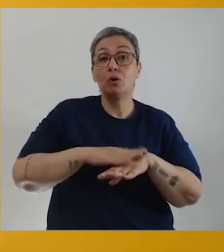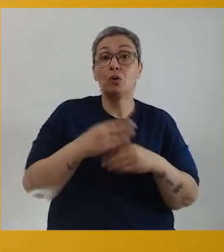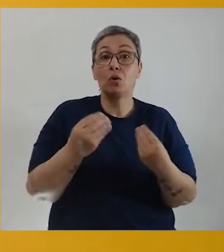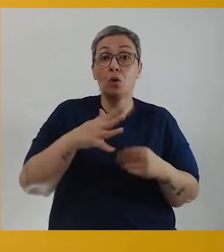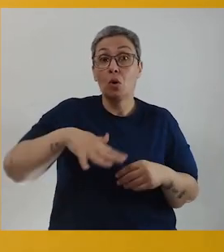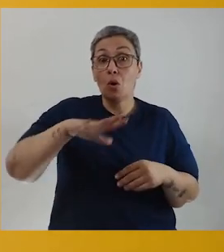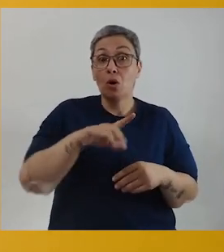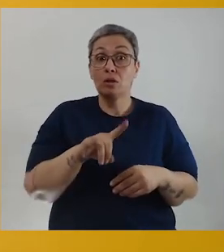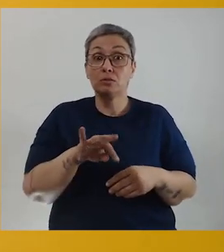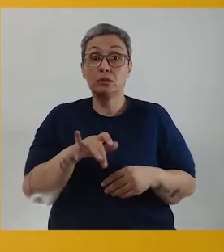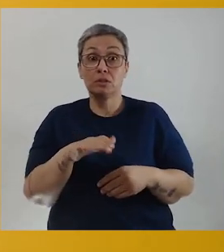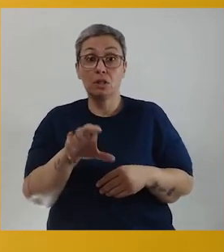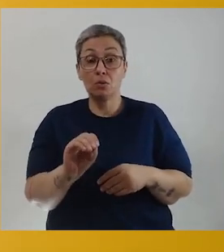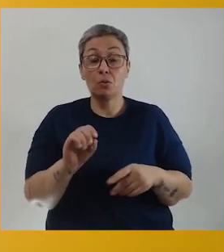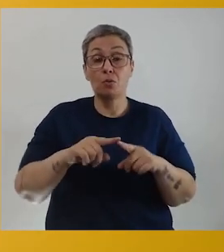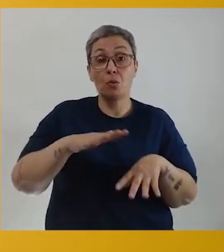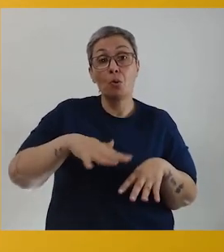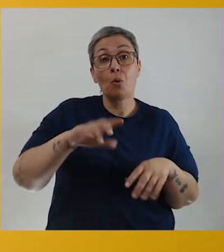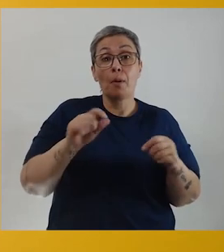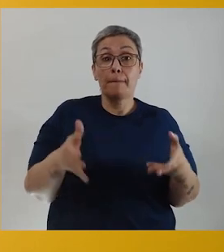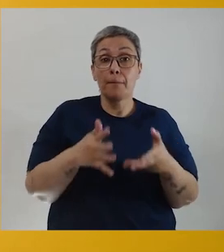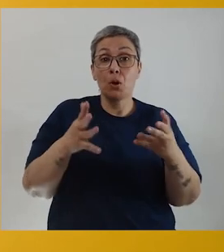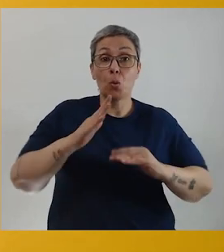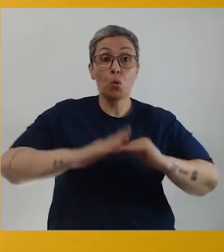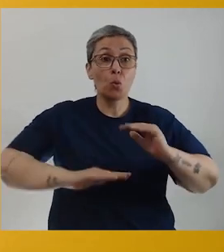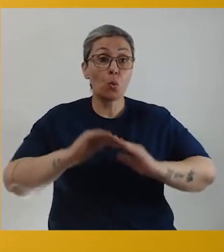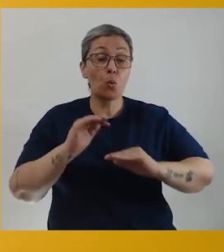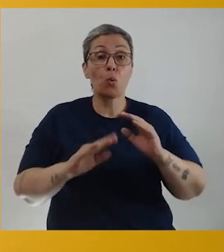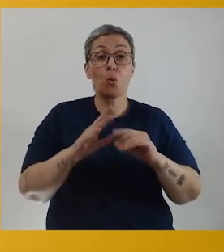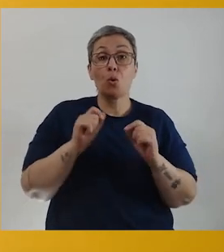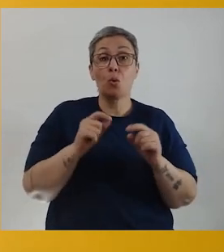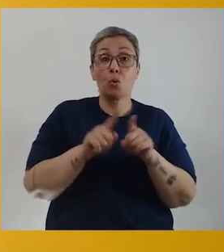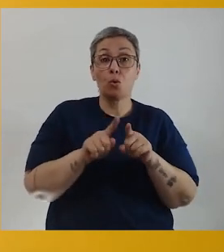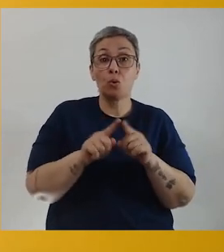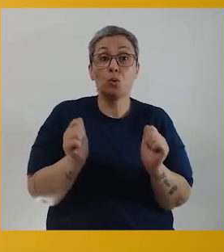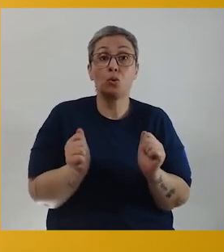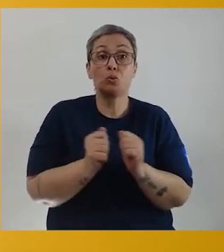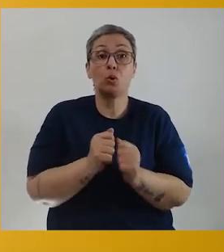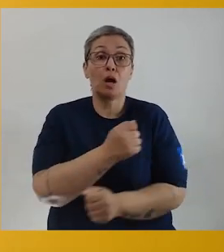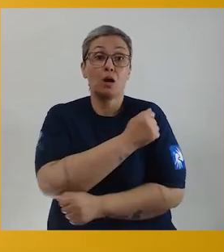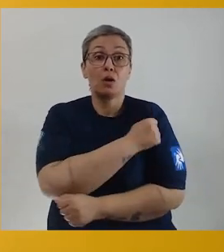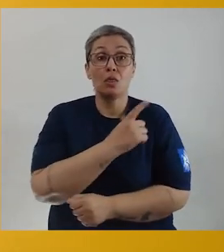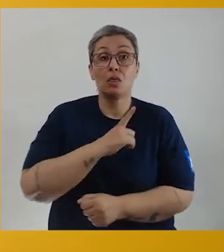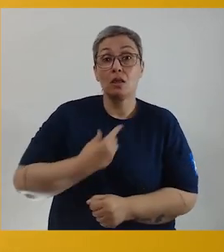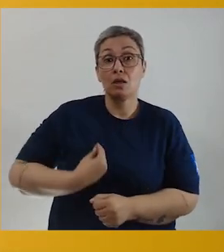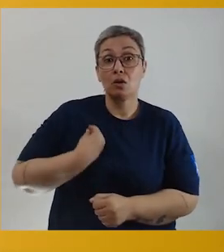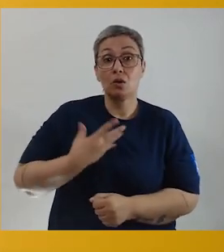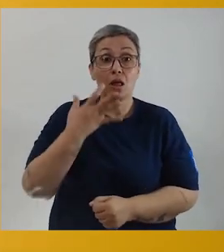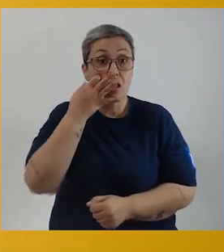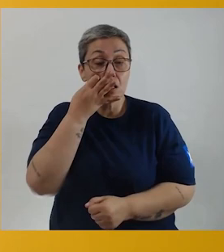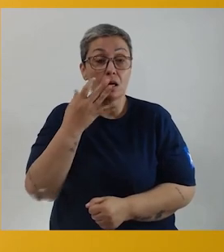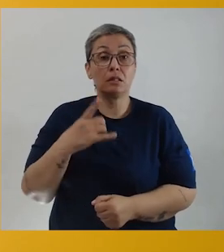fizemos? Nós da divisão, nós promovemos uma ação junto aos educandos que estão